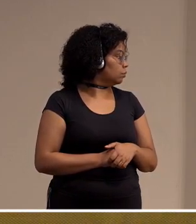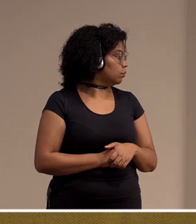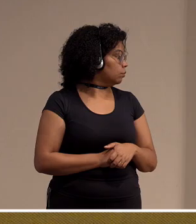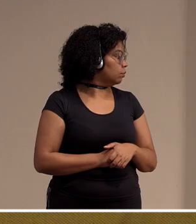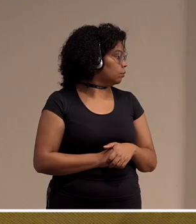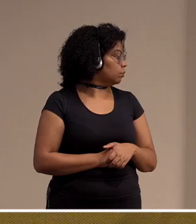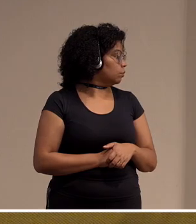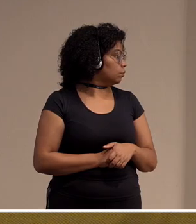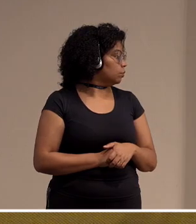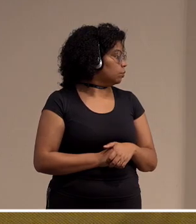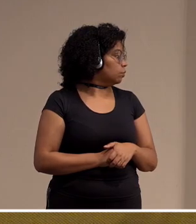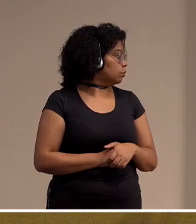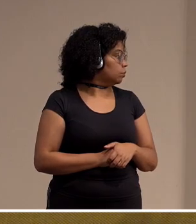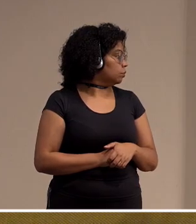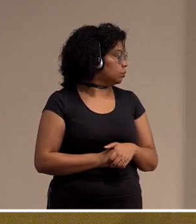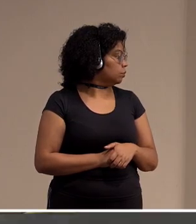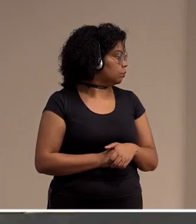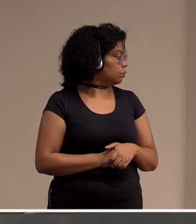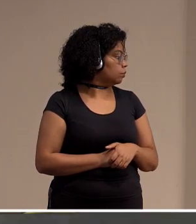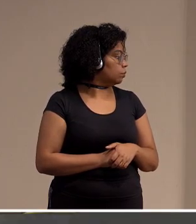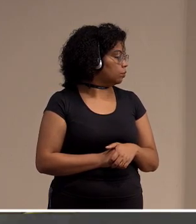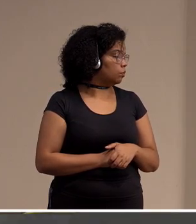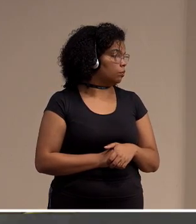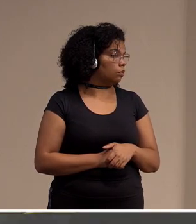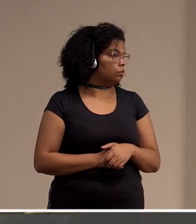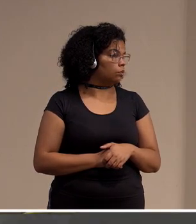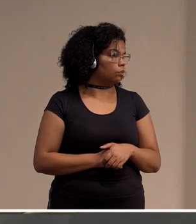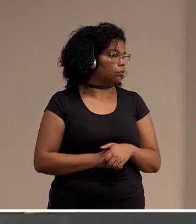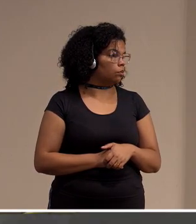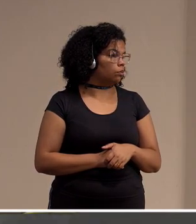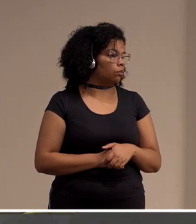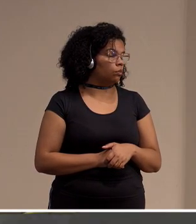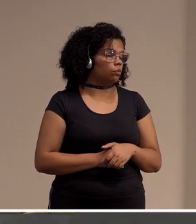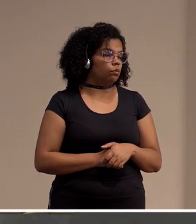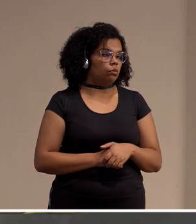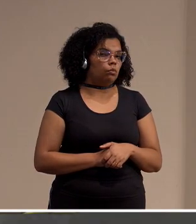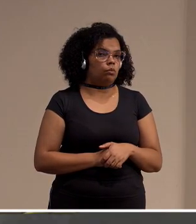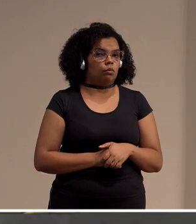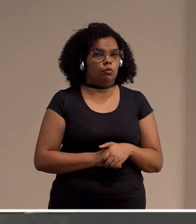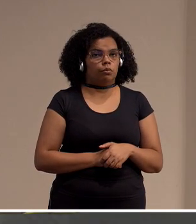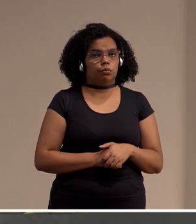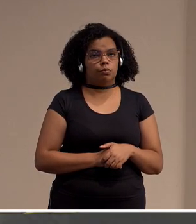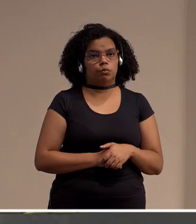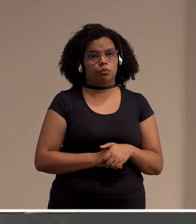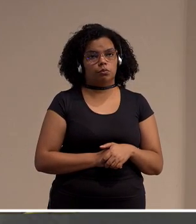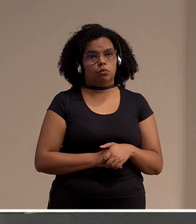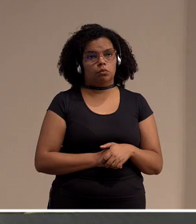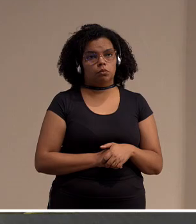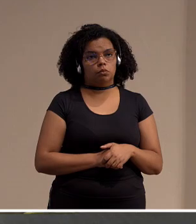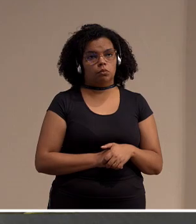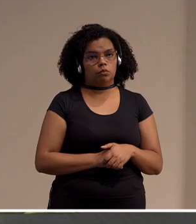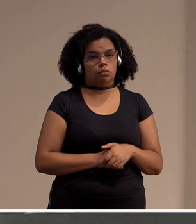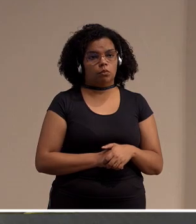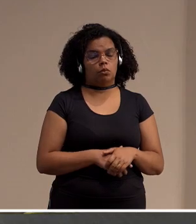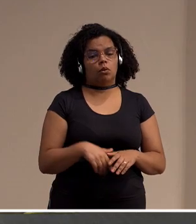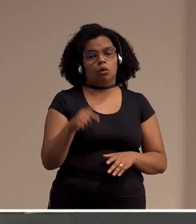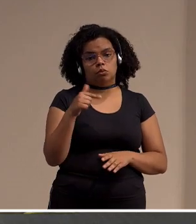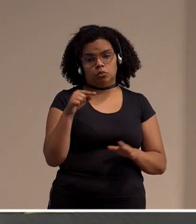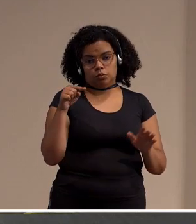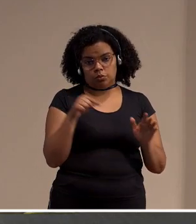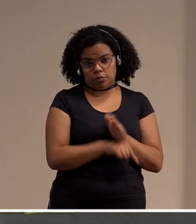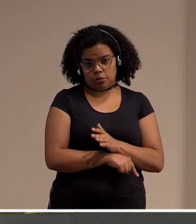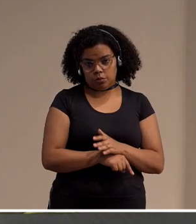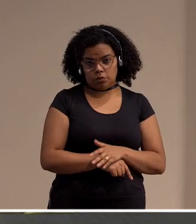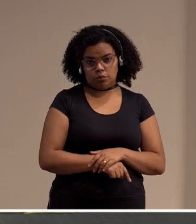Eu estava pensando sobre tanto o teu livro quanto o livro do Joca. eles, apesar de você atravessar todo aquele